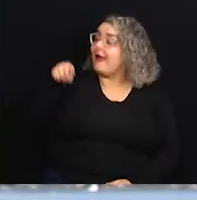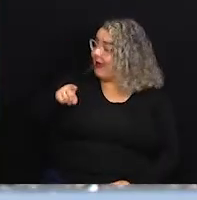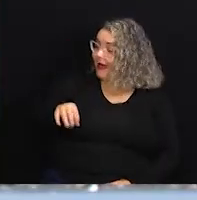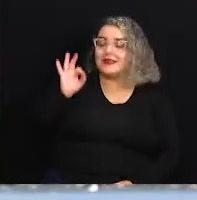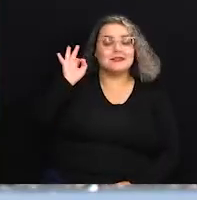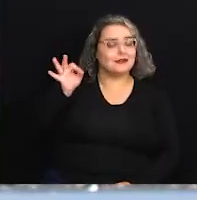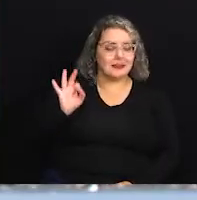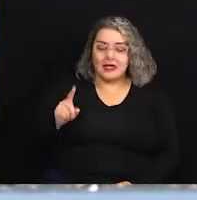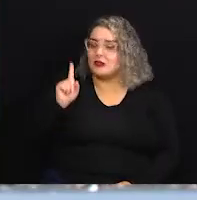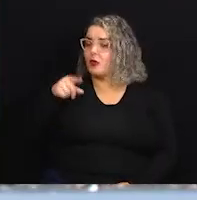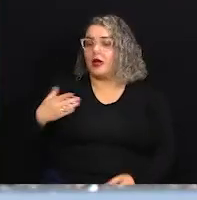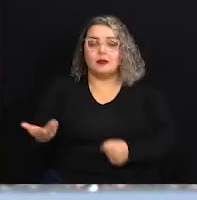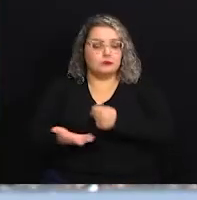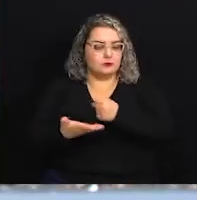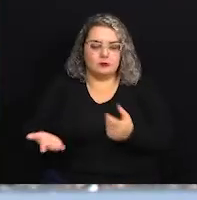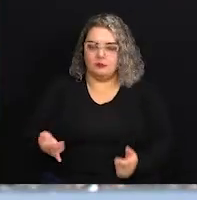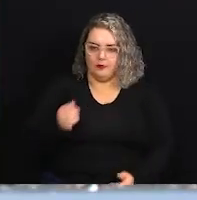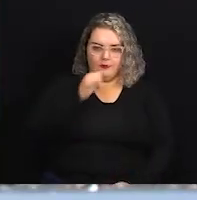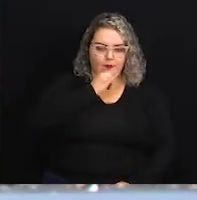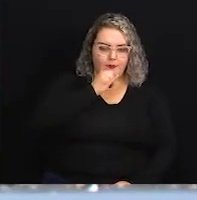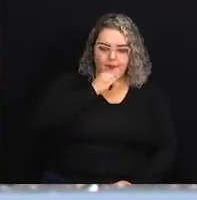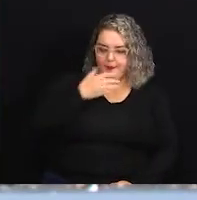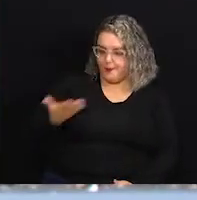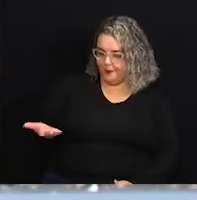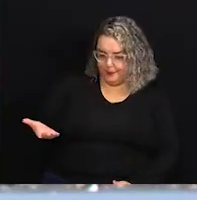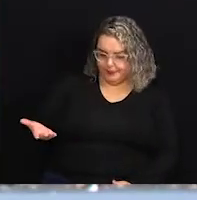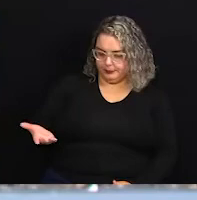fundamental. Você, por exemplo,